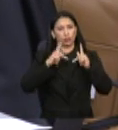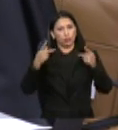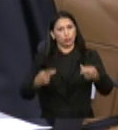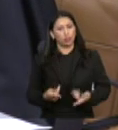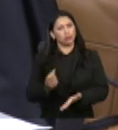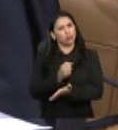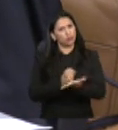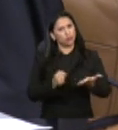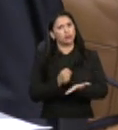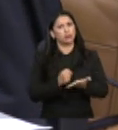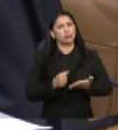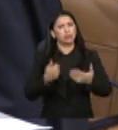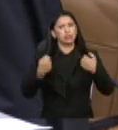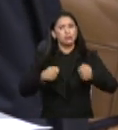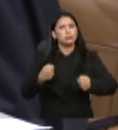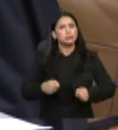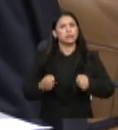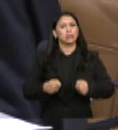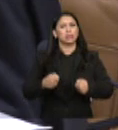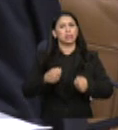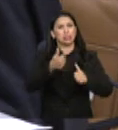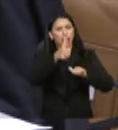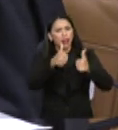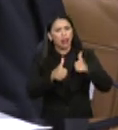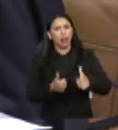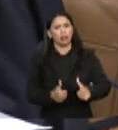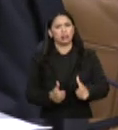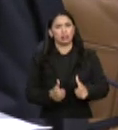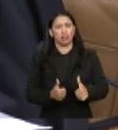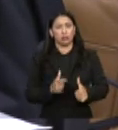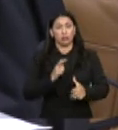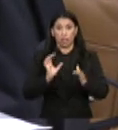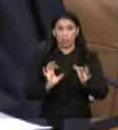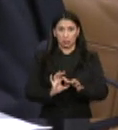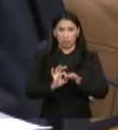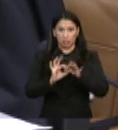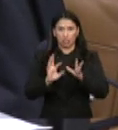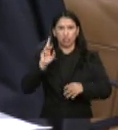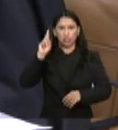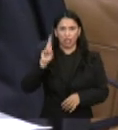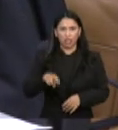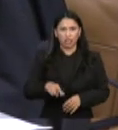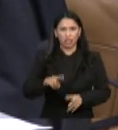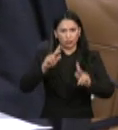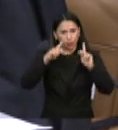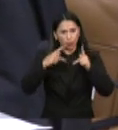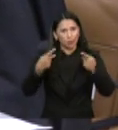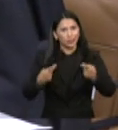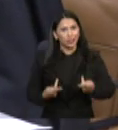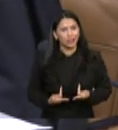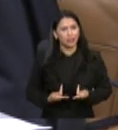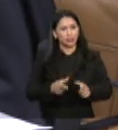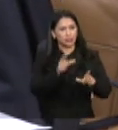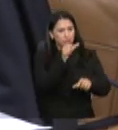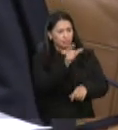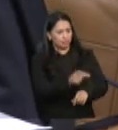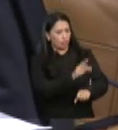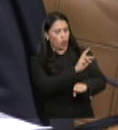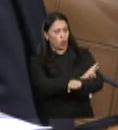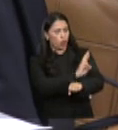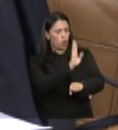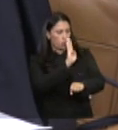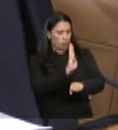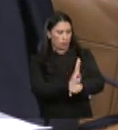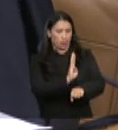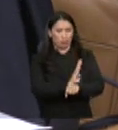em jogo liberdade e razão foram os pilares do humanismo em Ruy Barbosa em busca